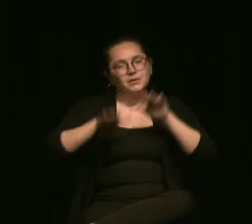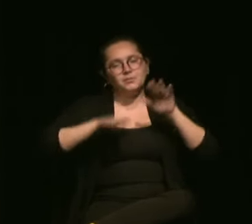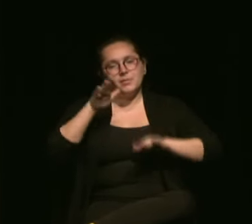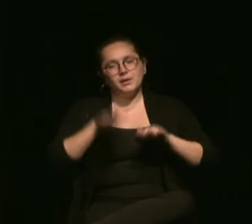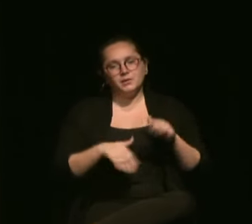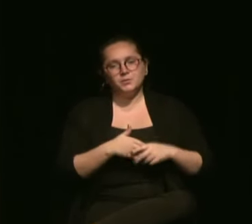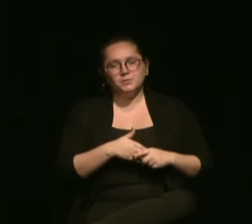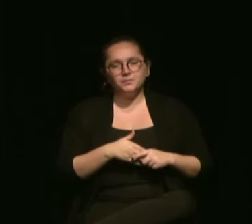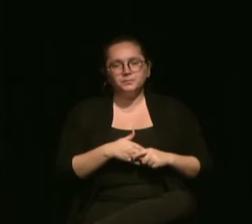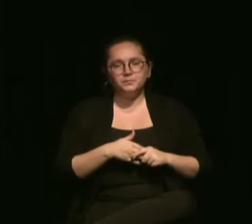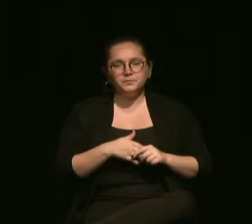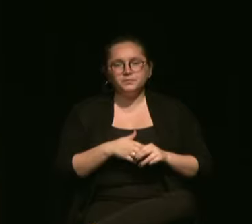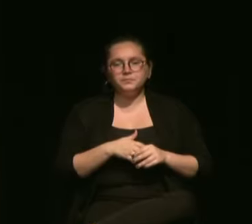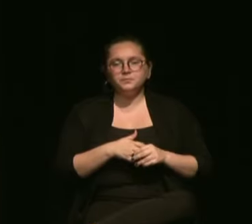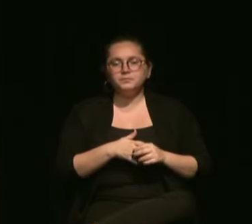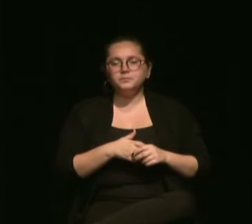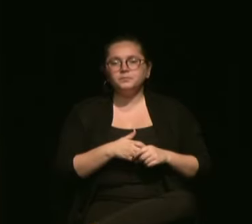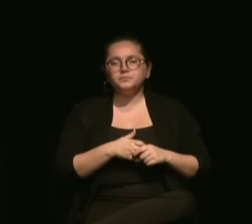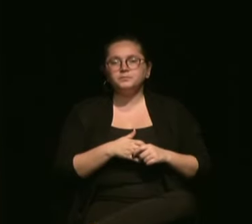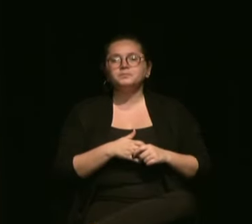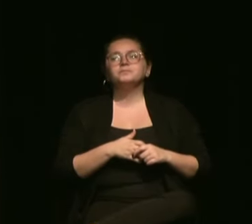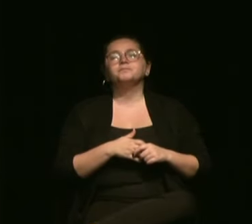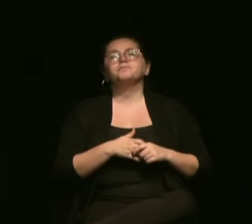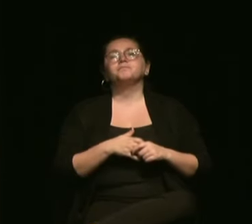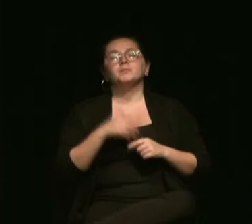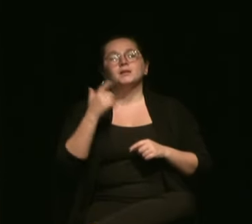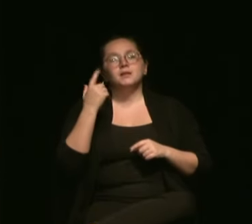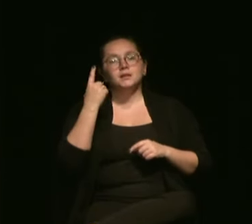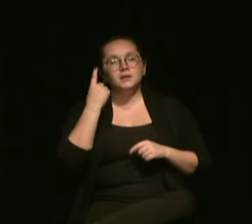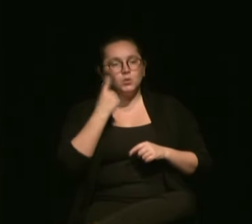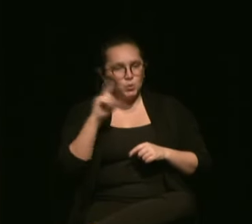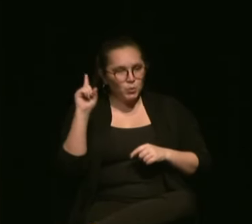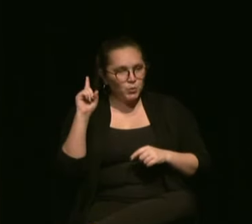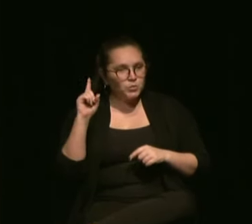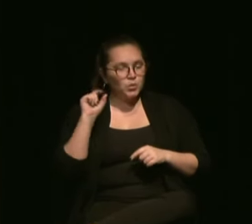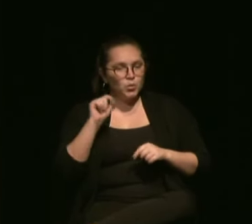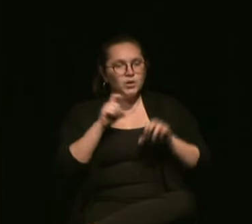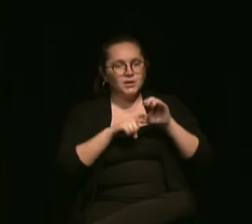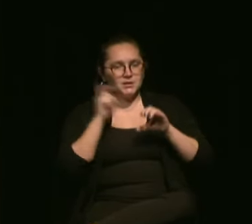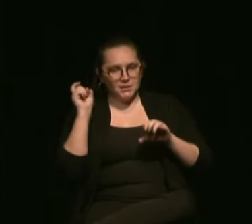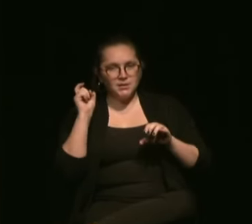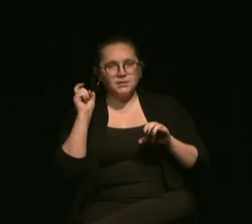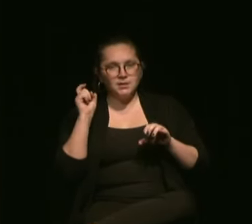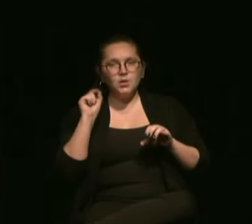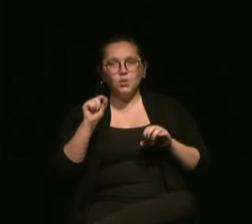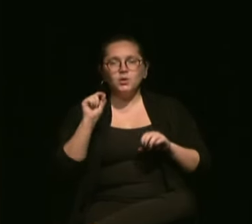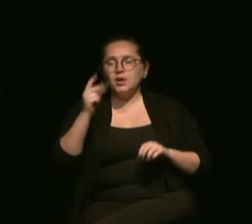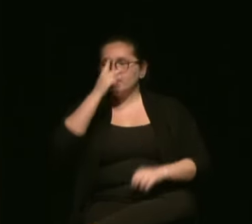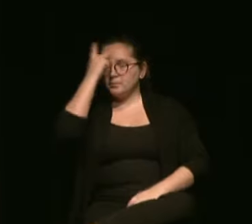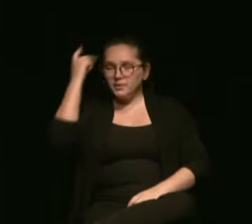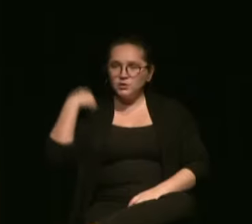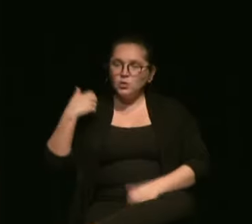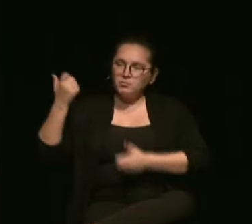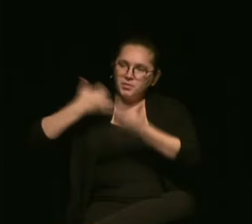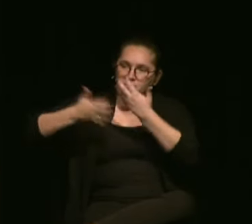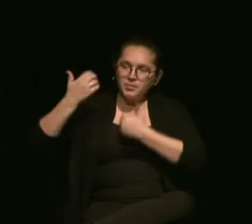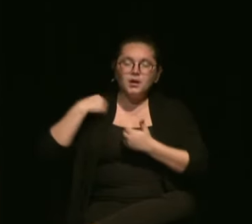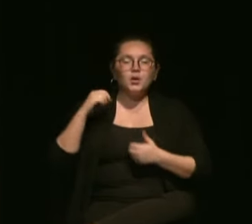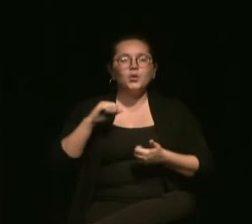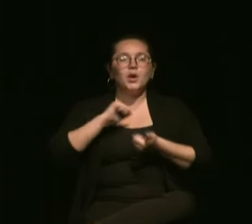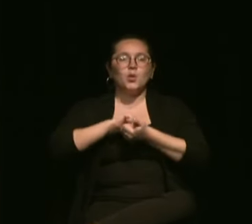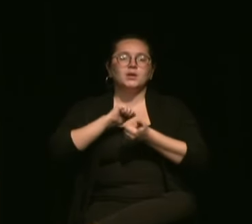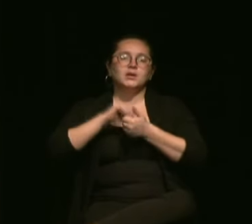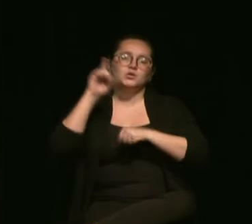relativa. E, em última instância, o que garante a autonomia da palavra é a qualidade do caráter